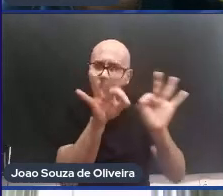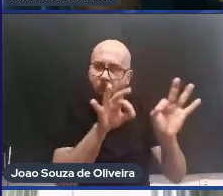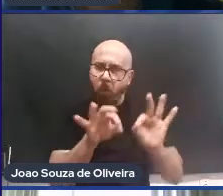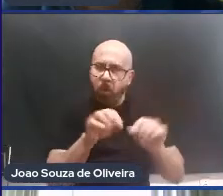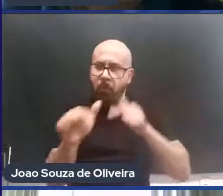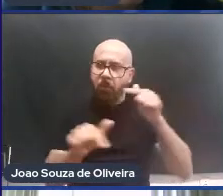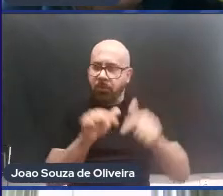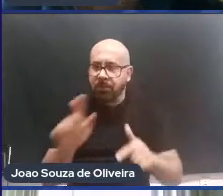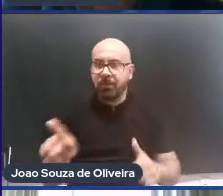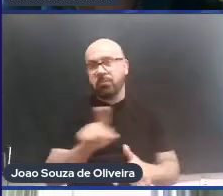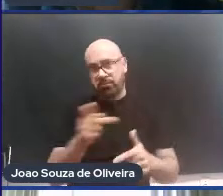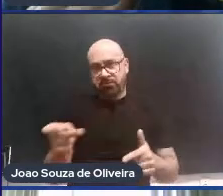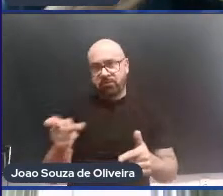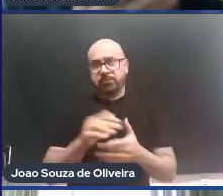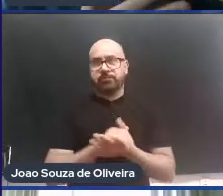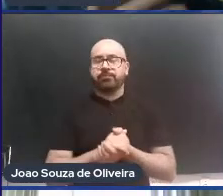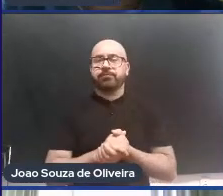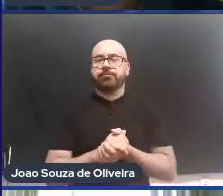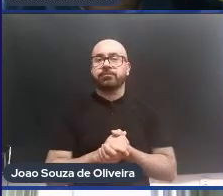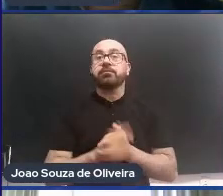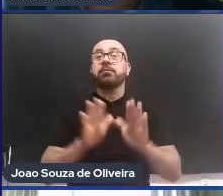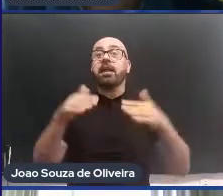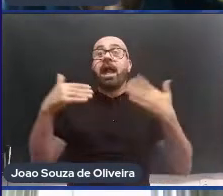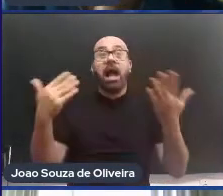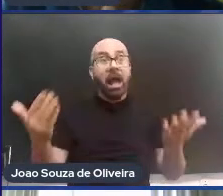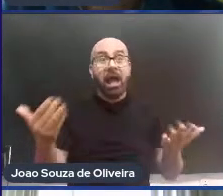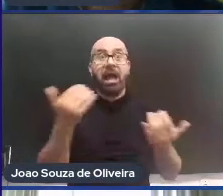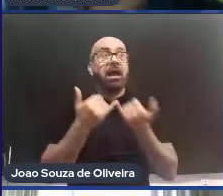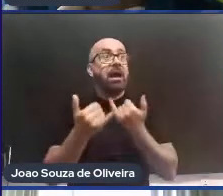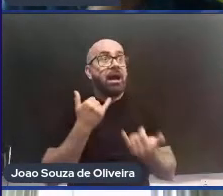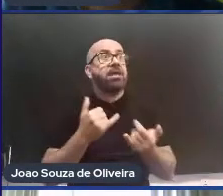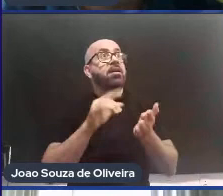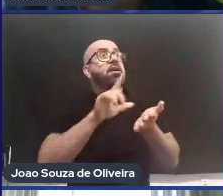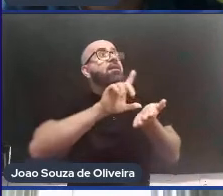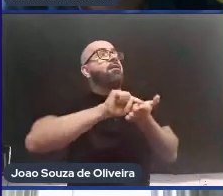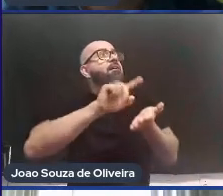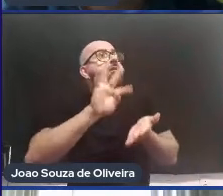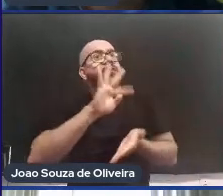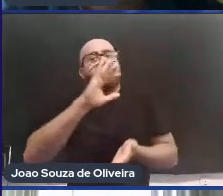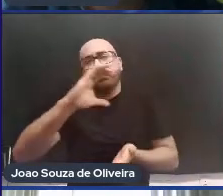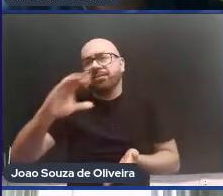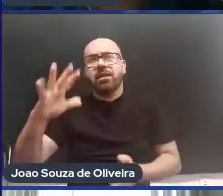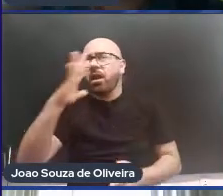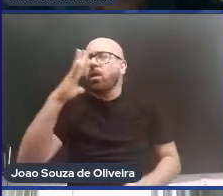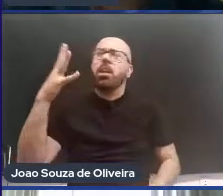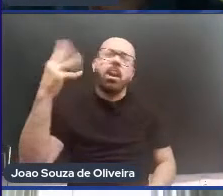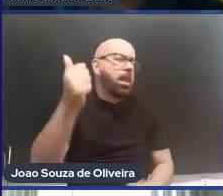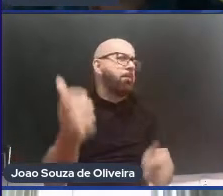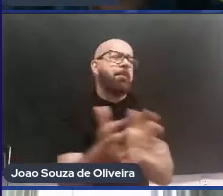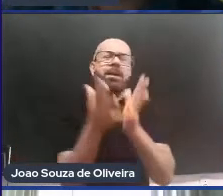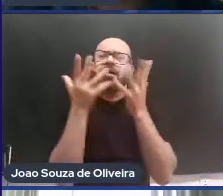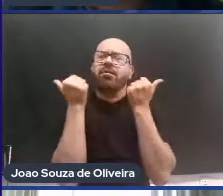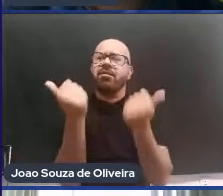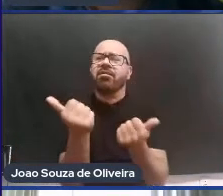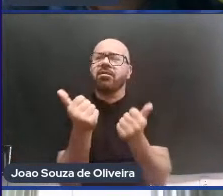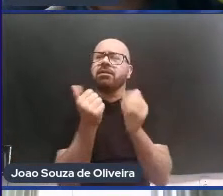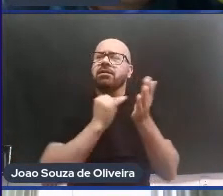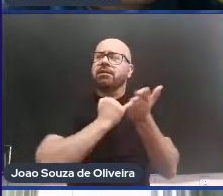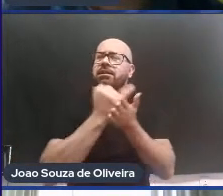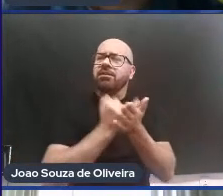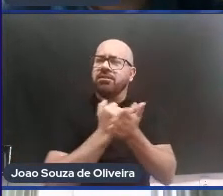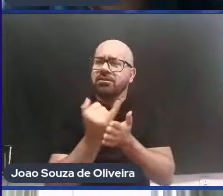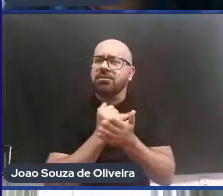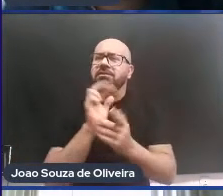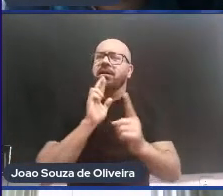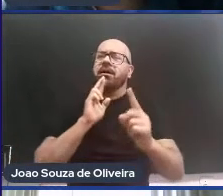para o trabalho docente Ah mas eu fiz um PC lindo maravilhoso né Tem introdução de